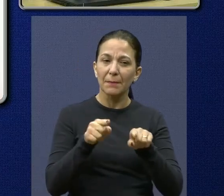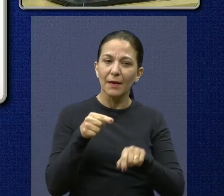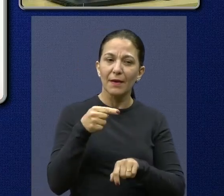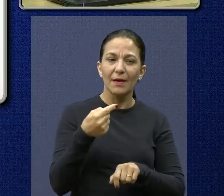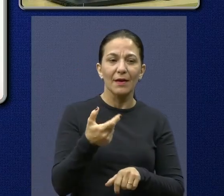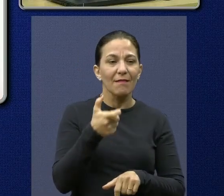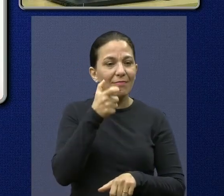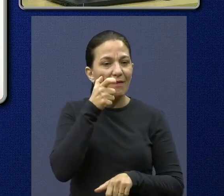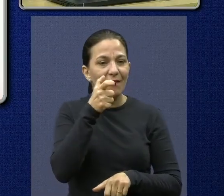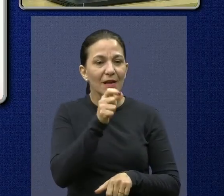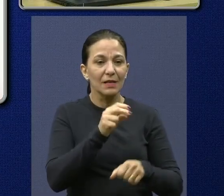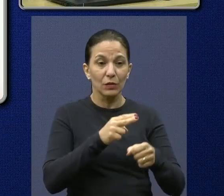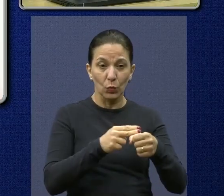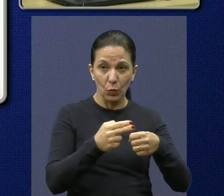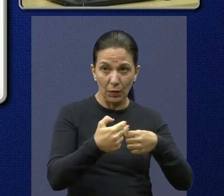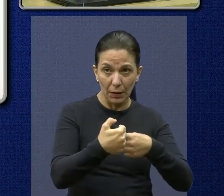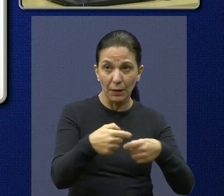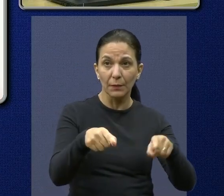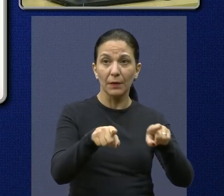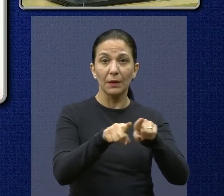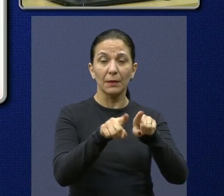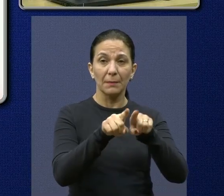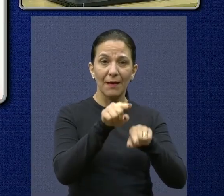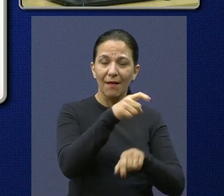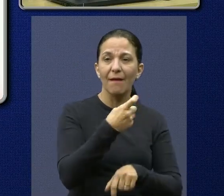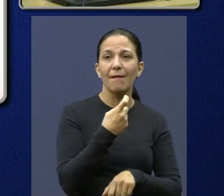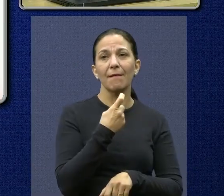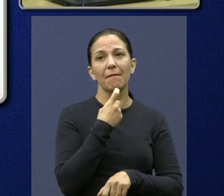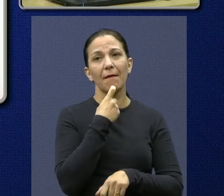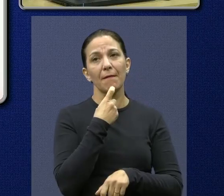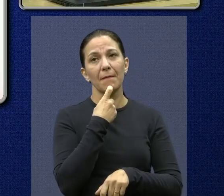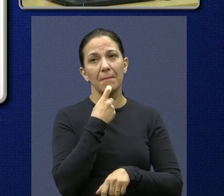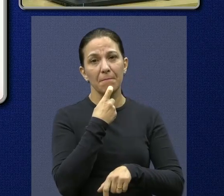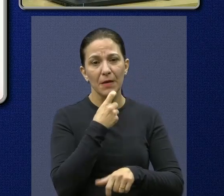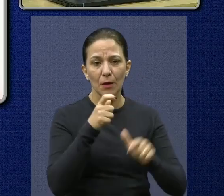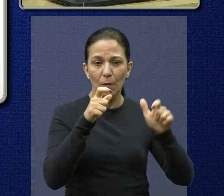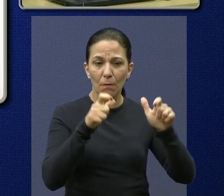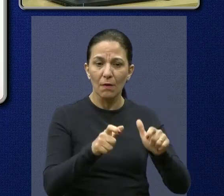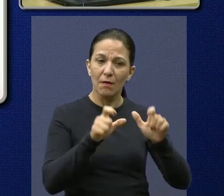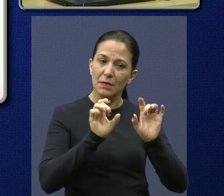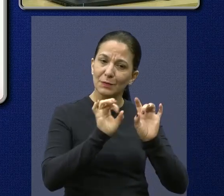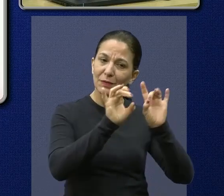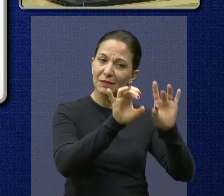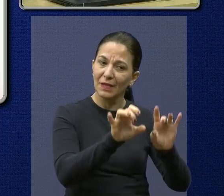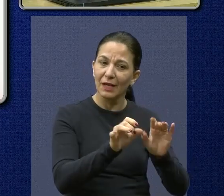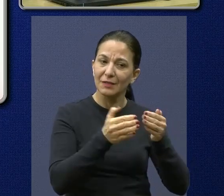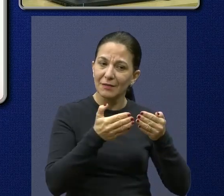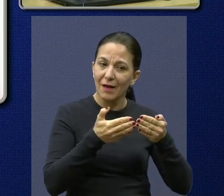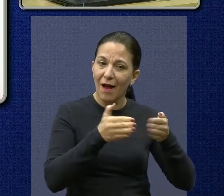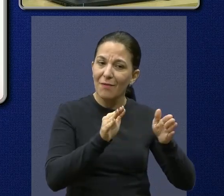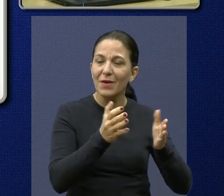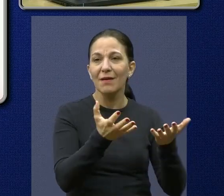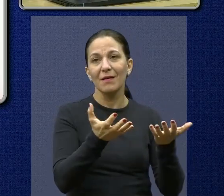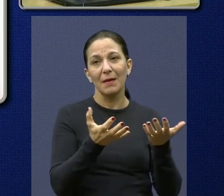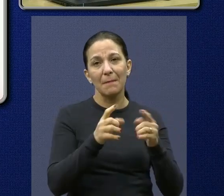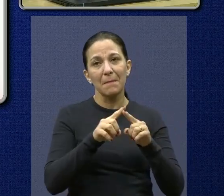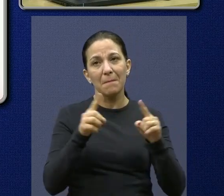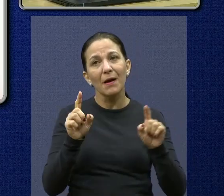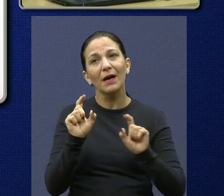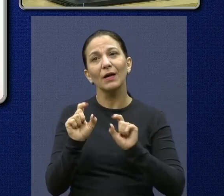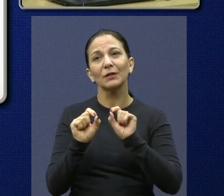ambulatório especializado lá na cidade de Campinas, né? Então, só que tudo está muito